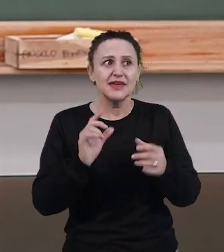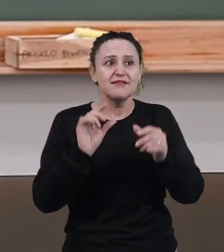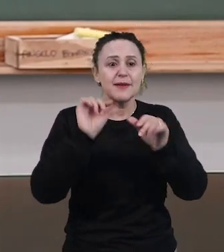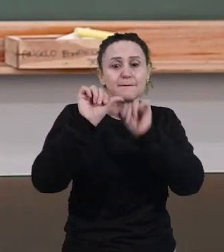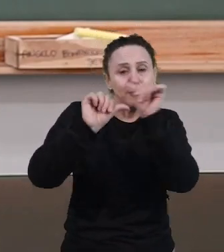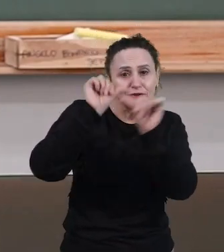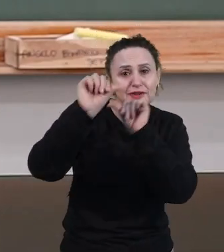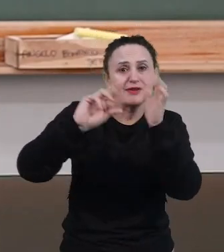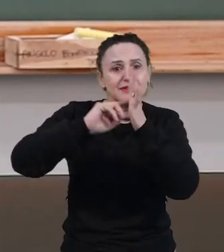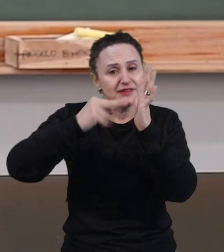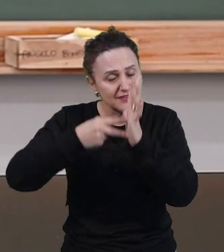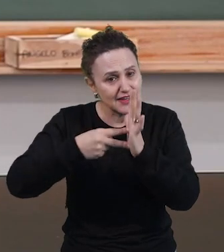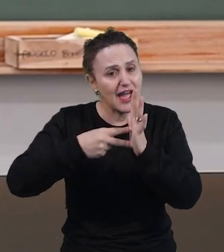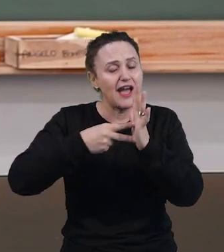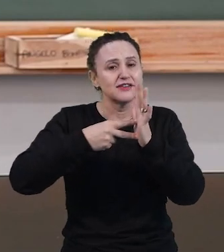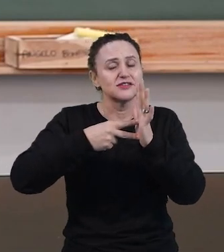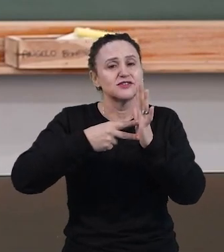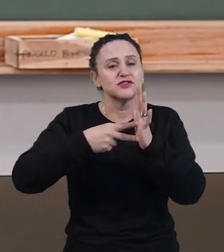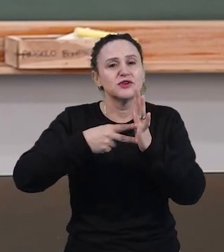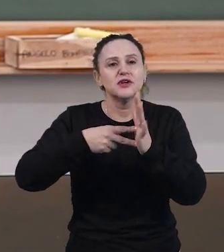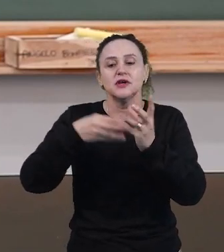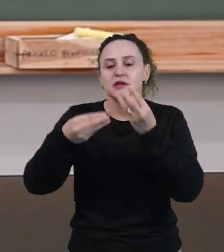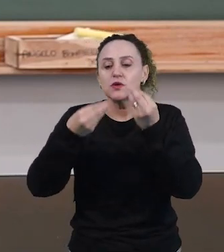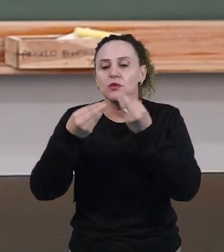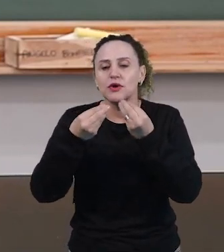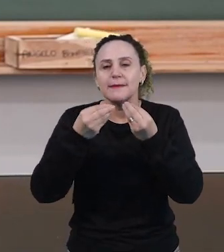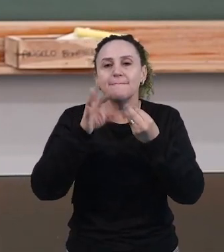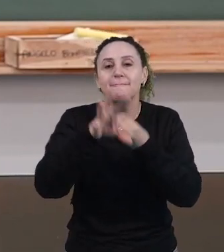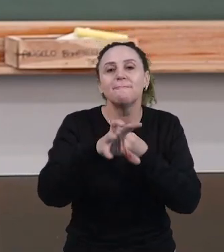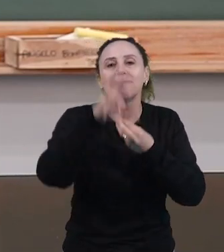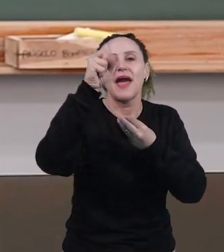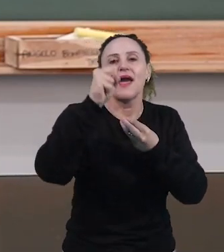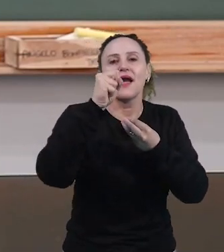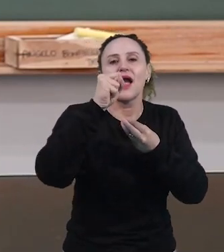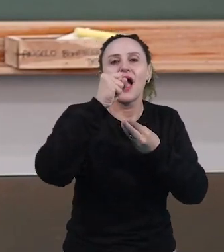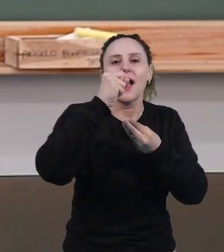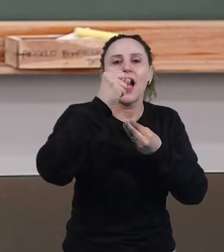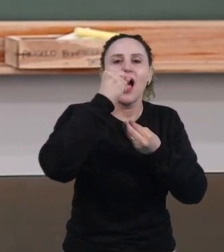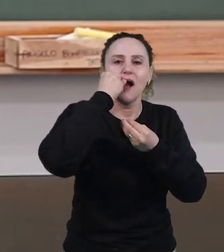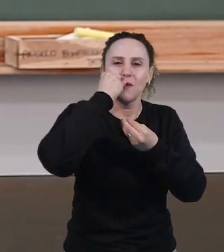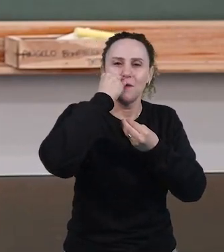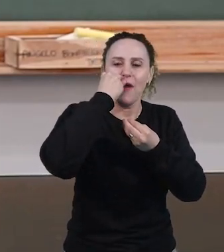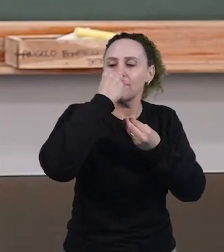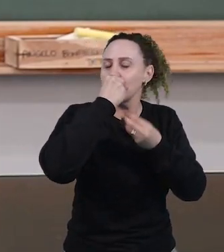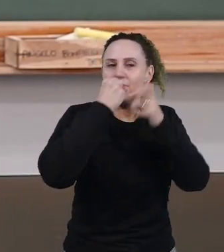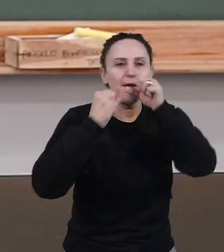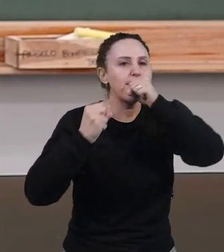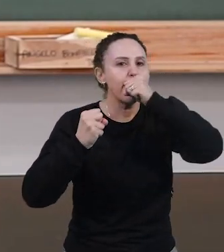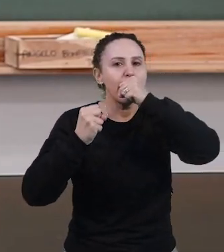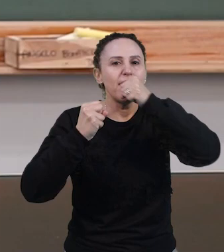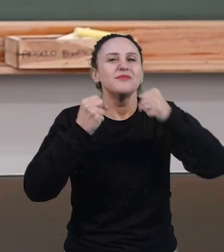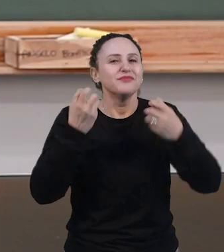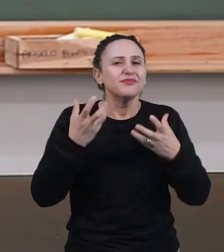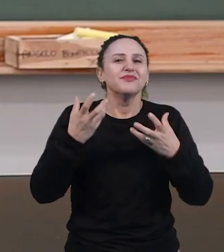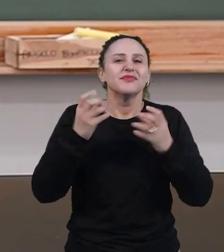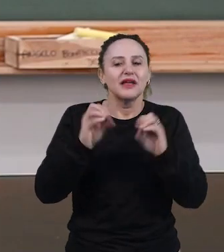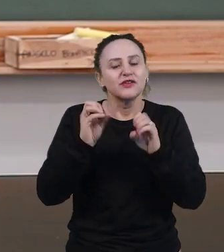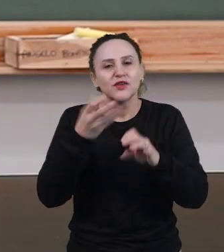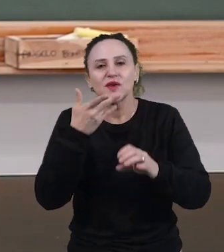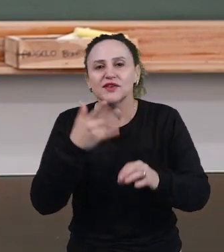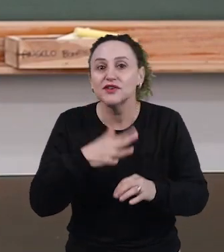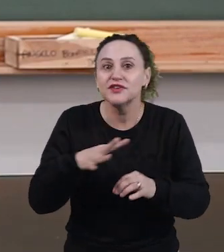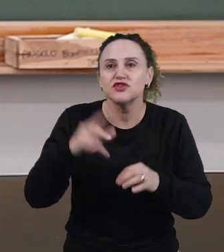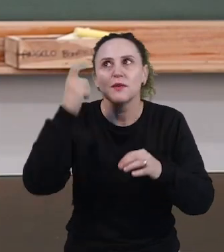maneiras, né, do quanto a criança tem que pegar as coisas, colocar na boca, por exemplo, né, então da educação infantil também